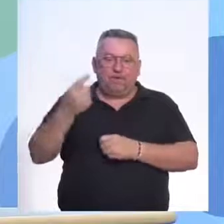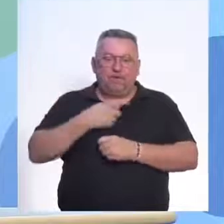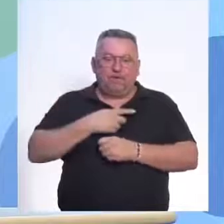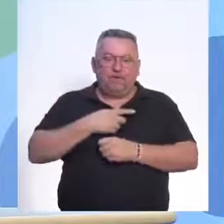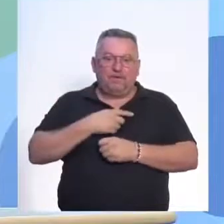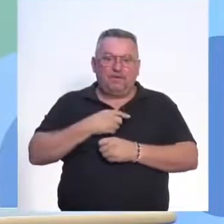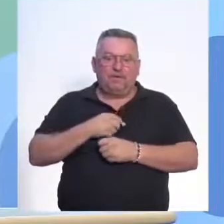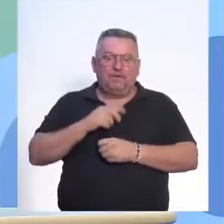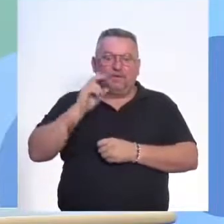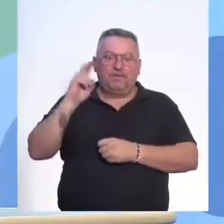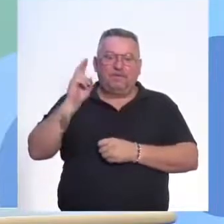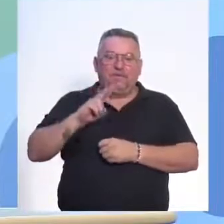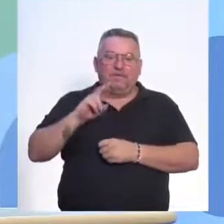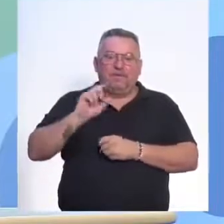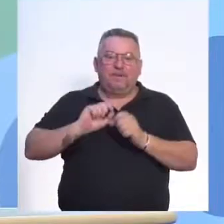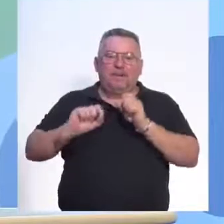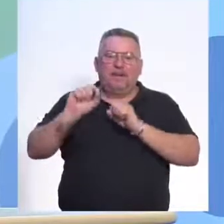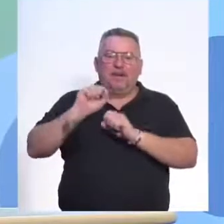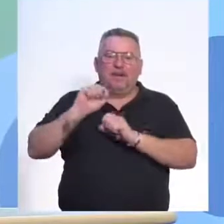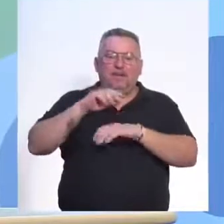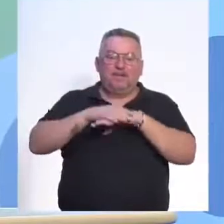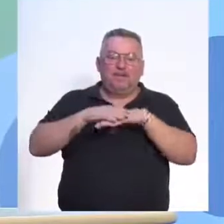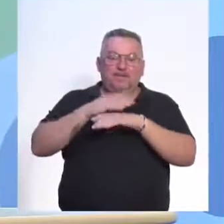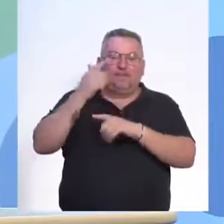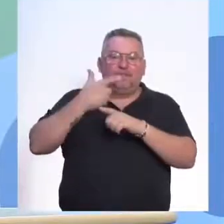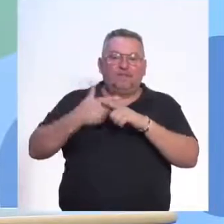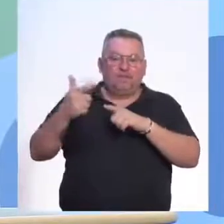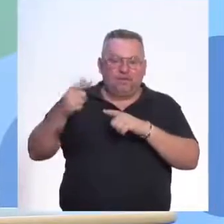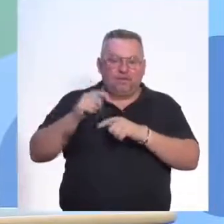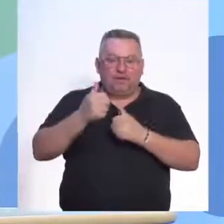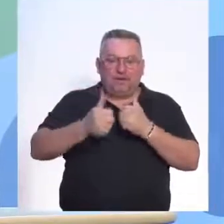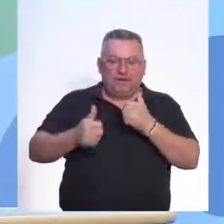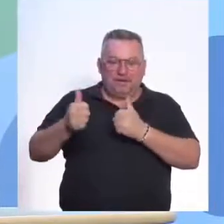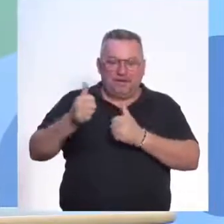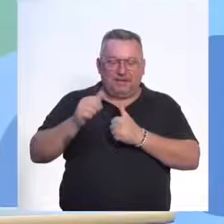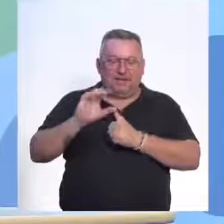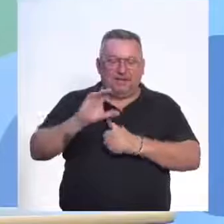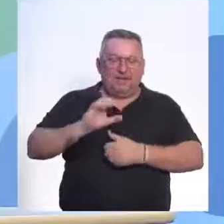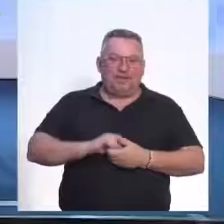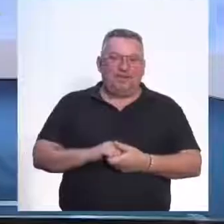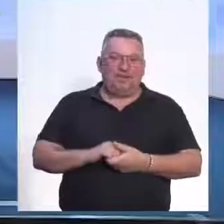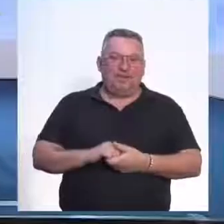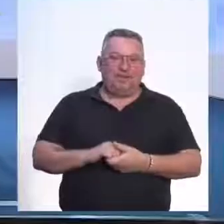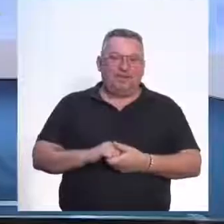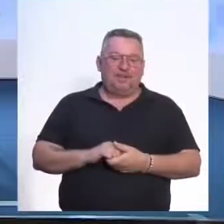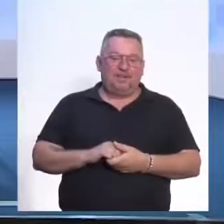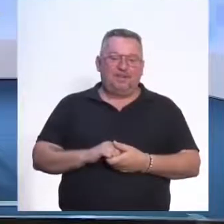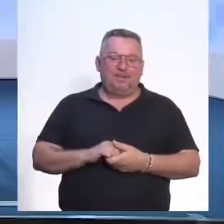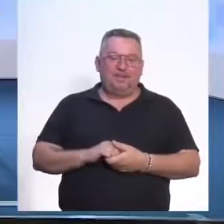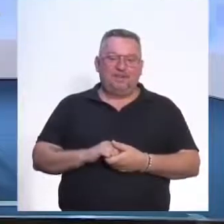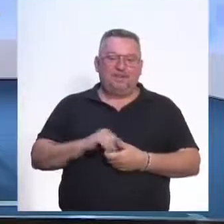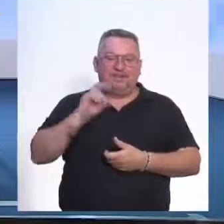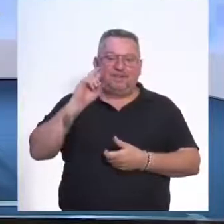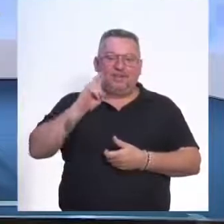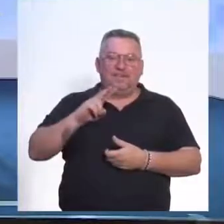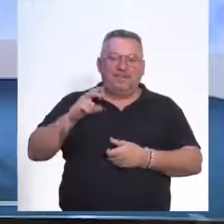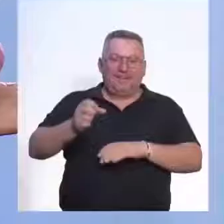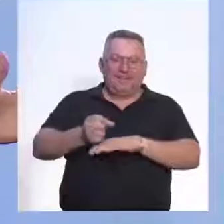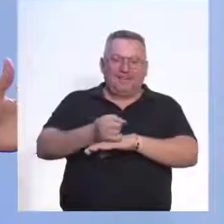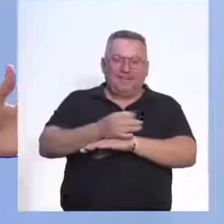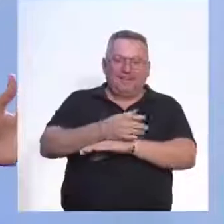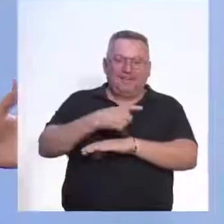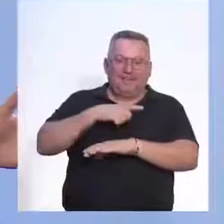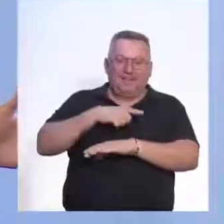gente vê, e aí a gente conversa sobre a sua fala. Beleza? Então é isso. Então vamos lá. Vamos lá então? Ai, que emocionante. Professores, ai, eu estou